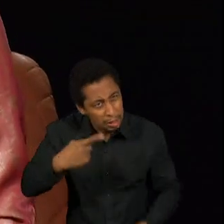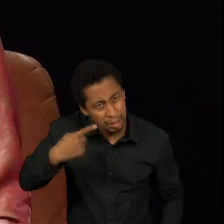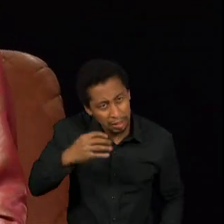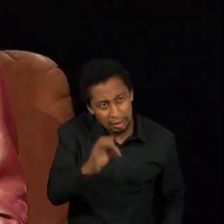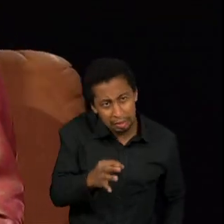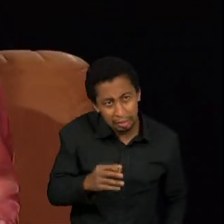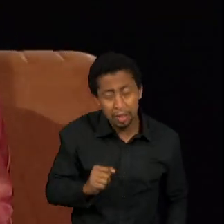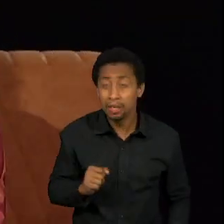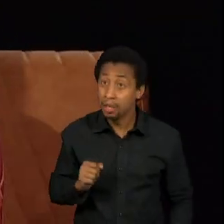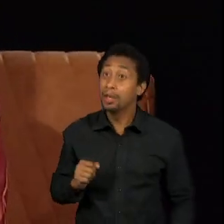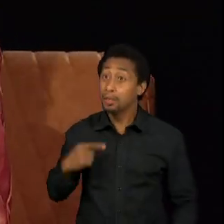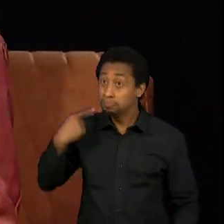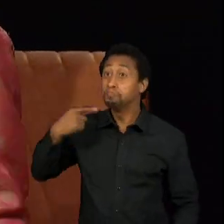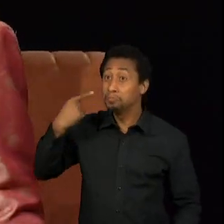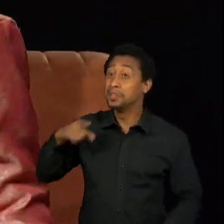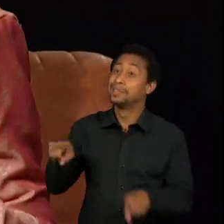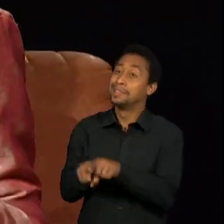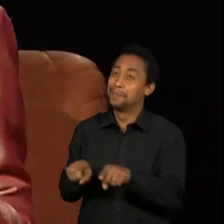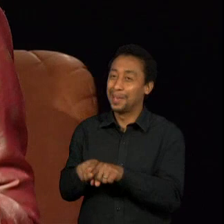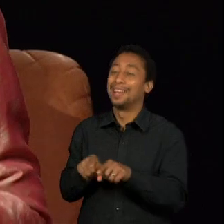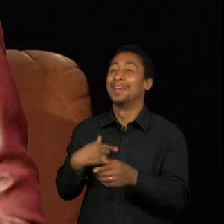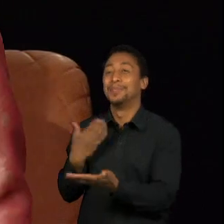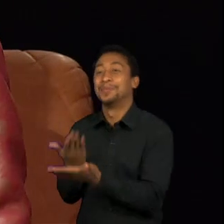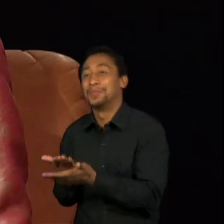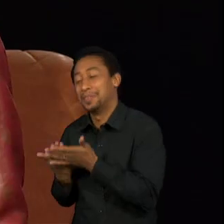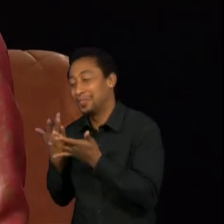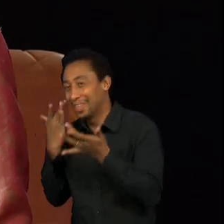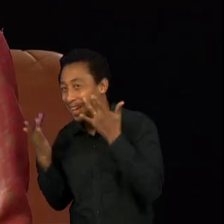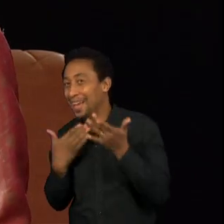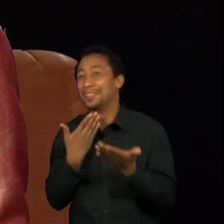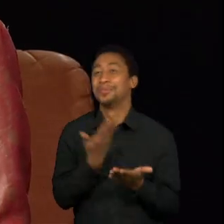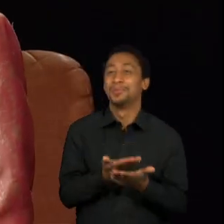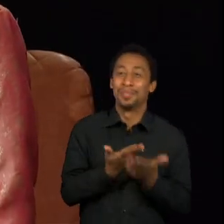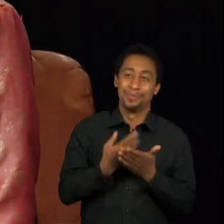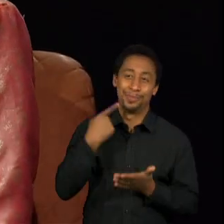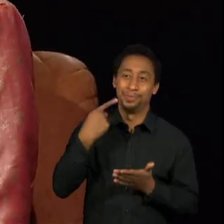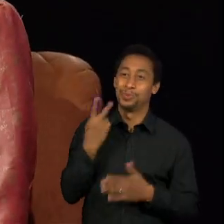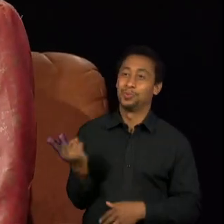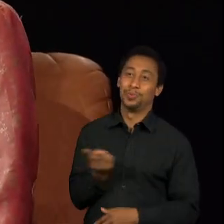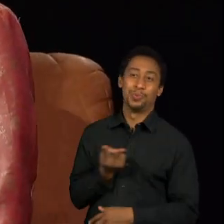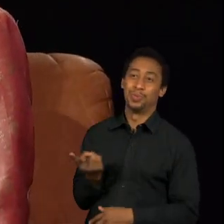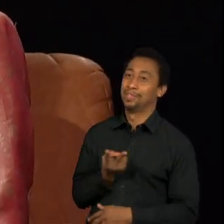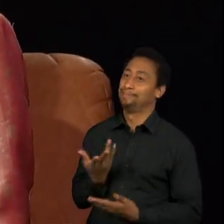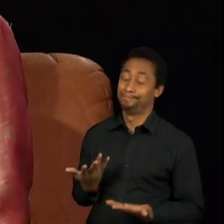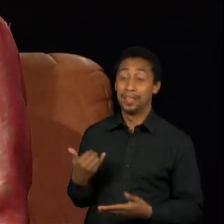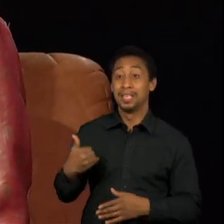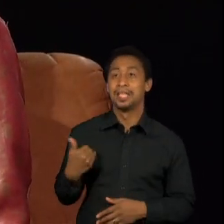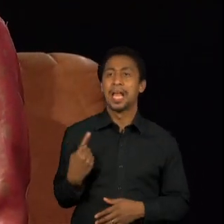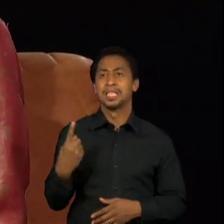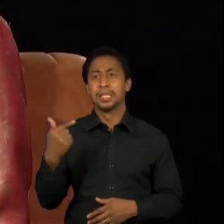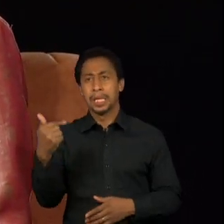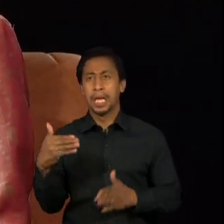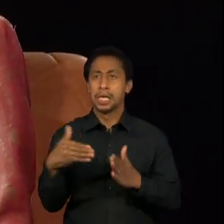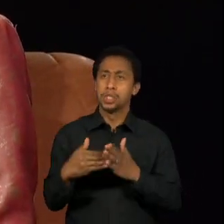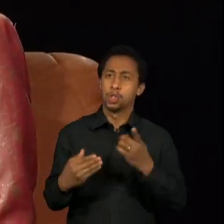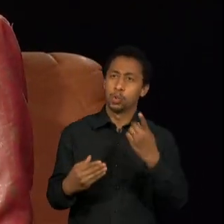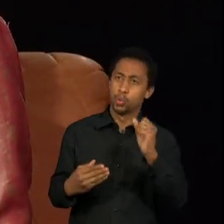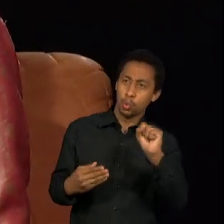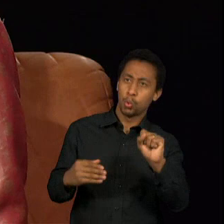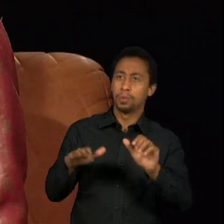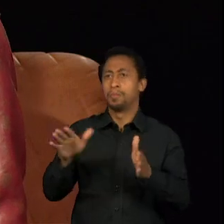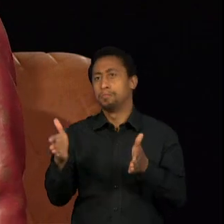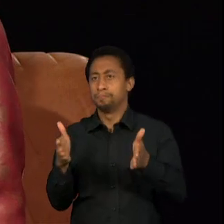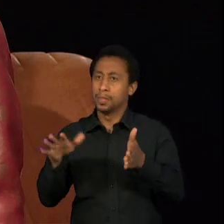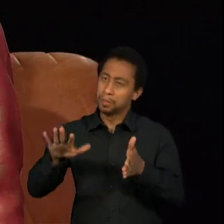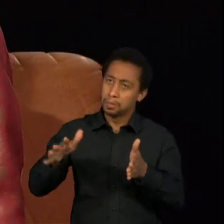também. Me matriculei nos dois. Isso é 17 para 18 anos. Não é? E fui muito bem